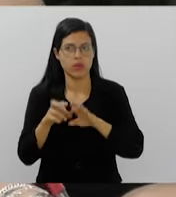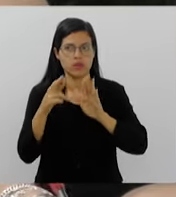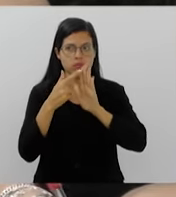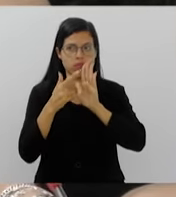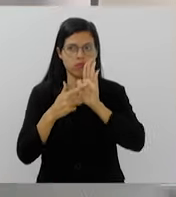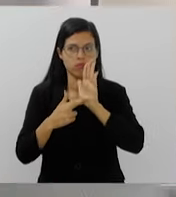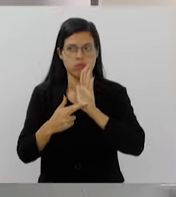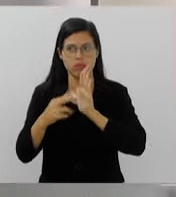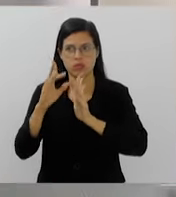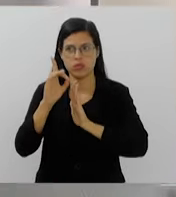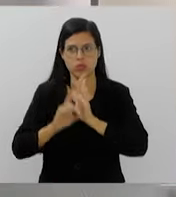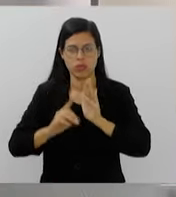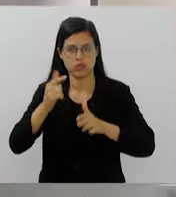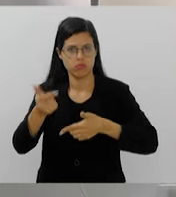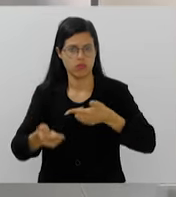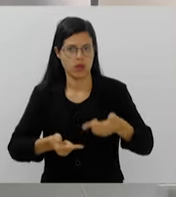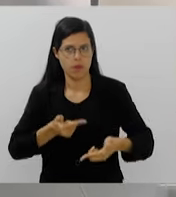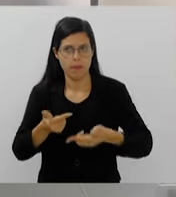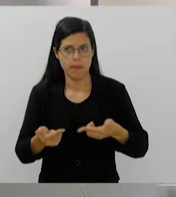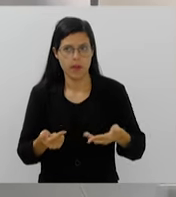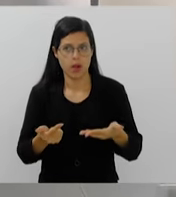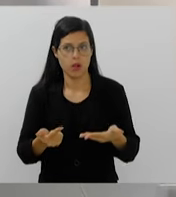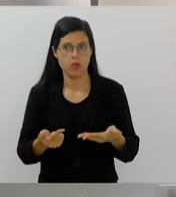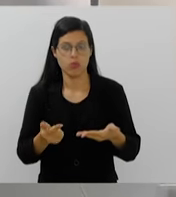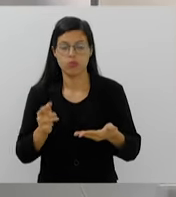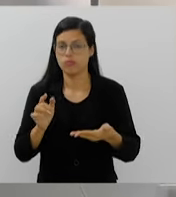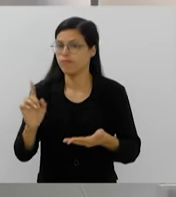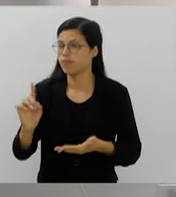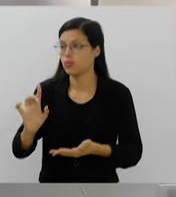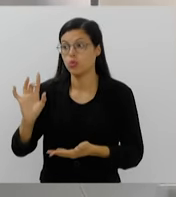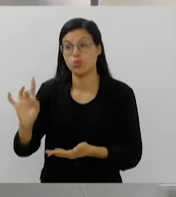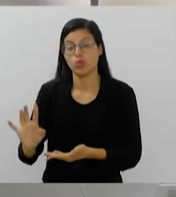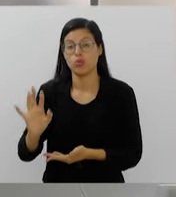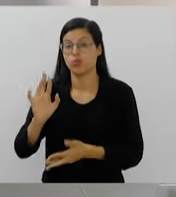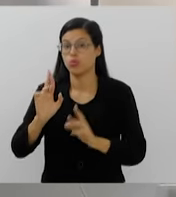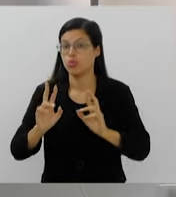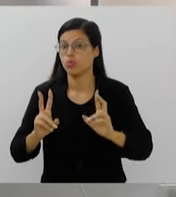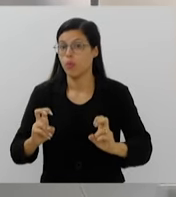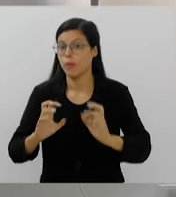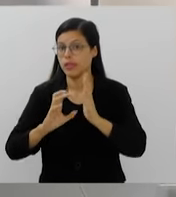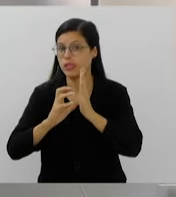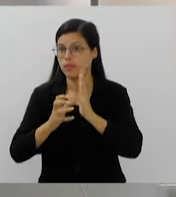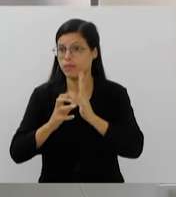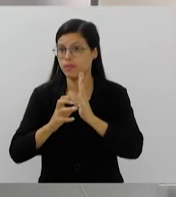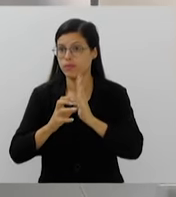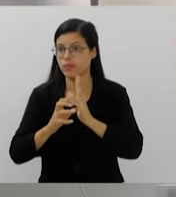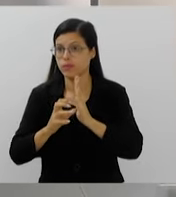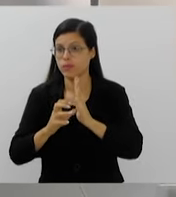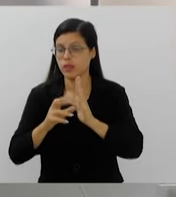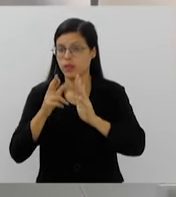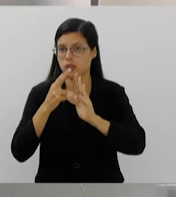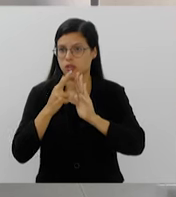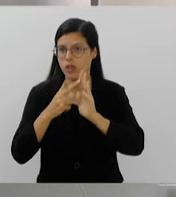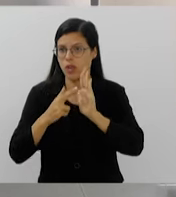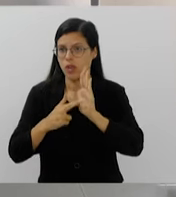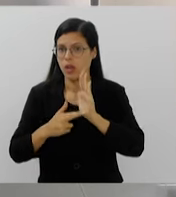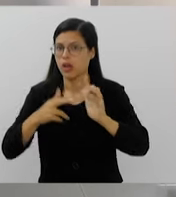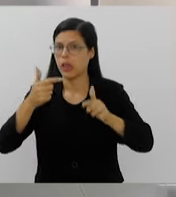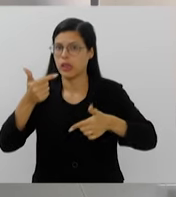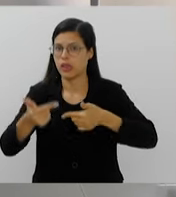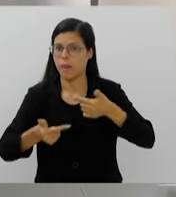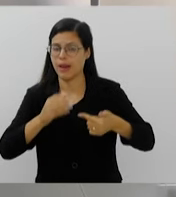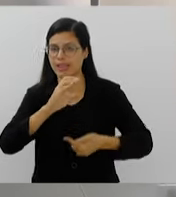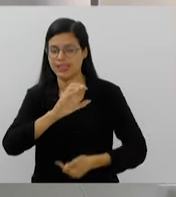Élica, insisto na tese, é só sobre servidor público. As normas trabalhistas contempladas na CLT,